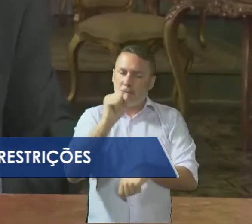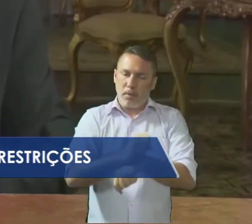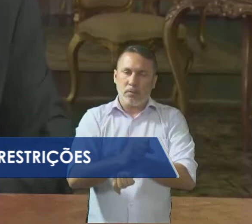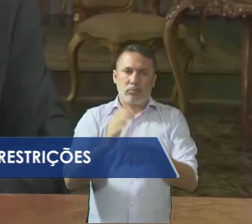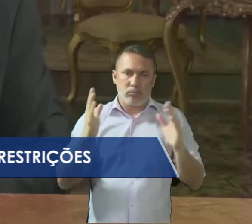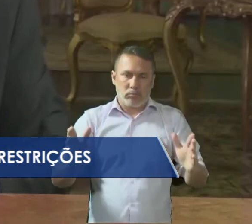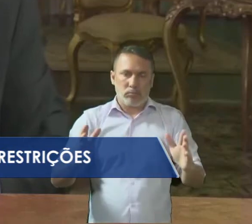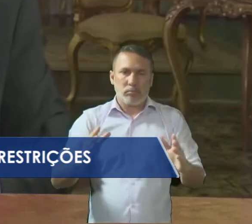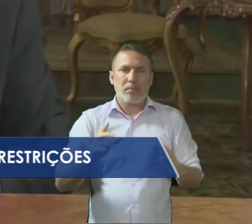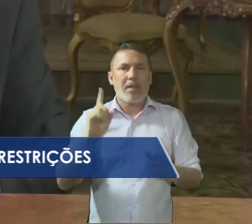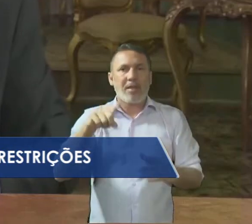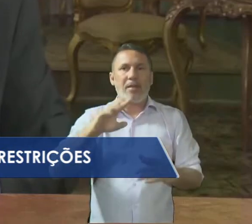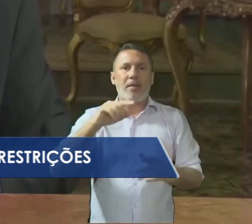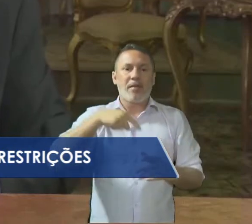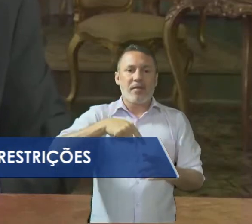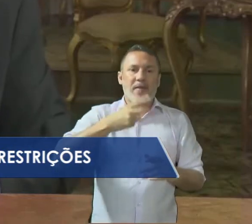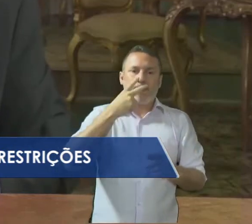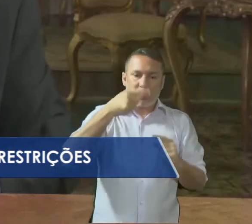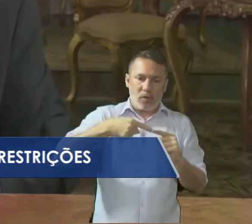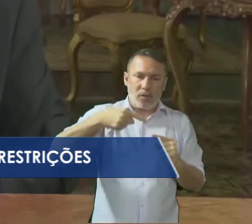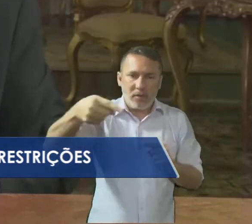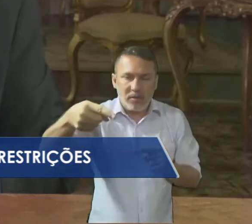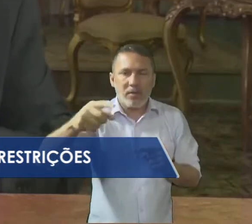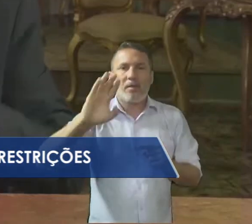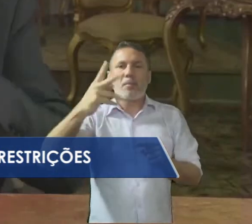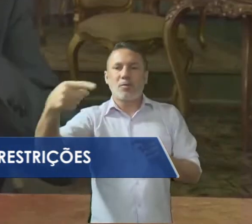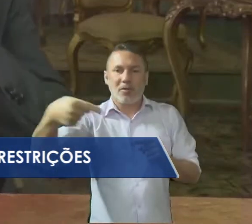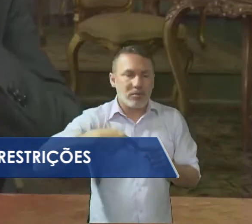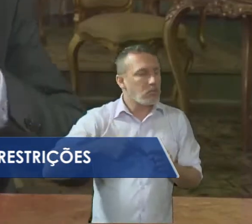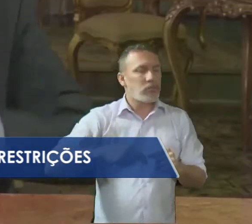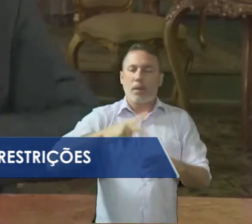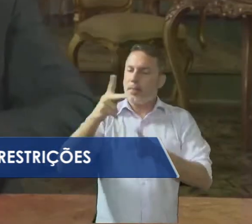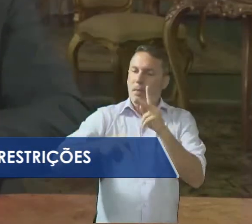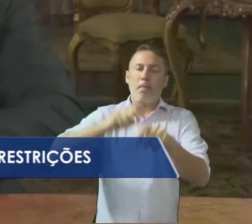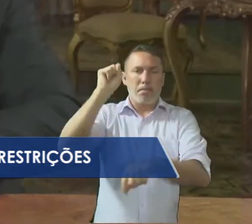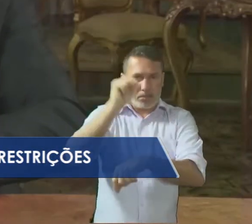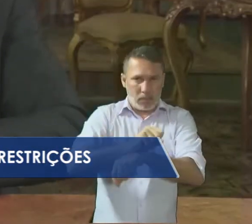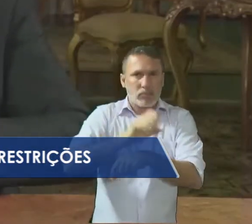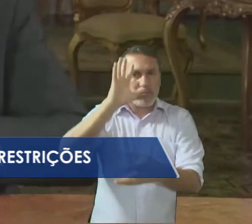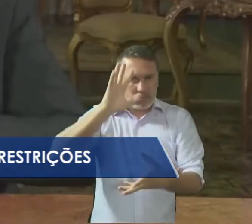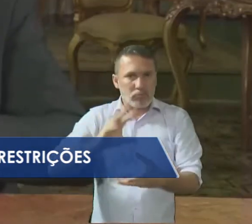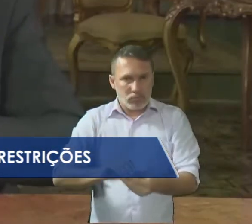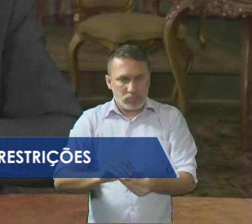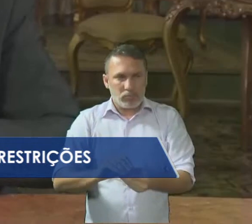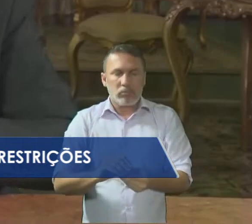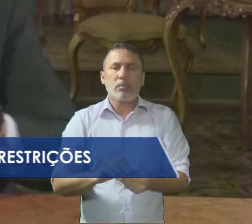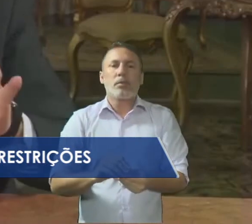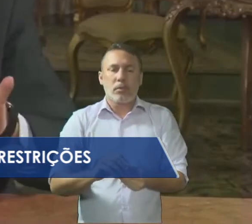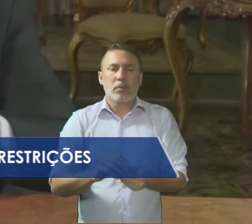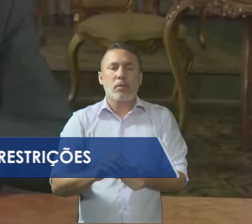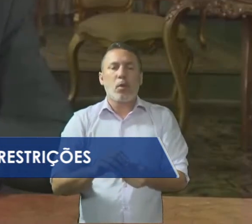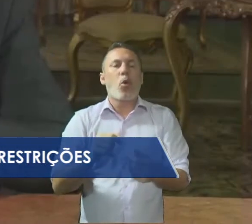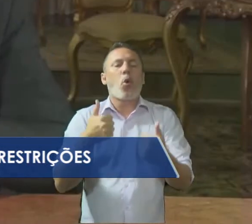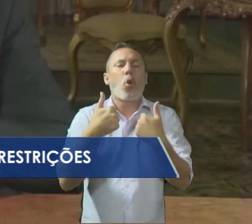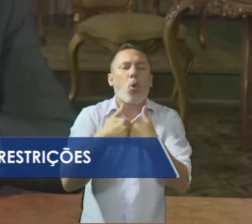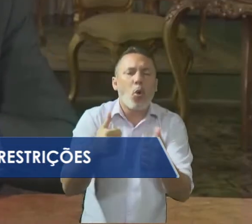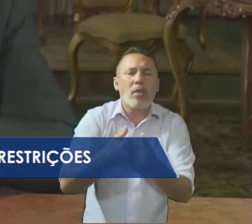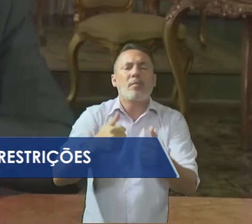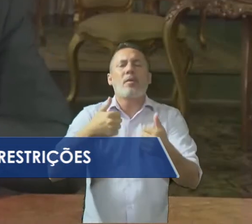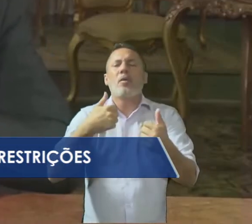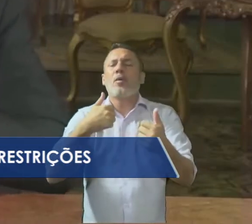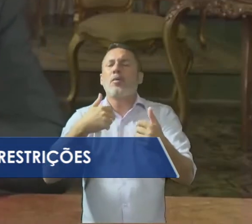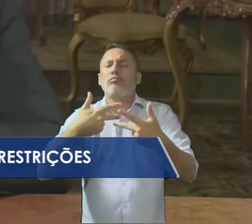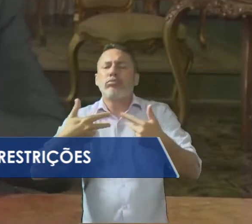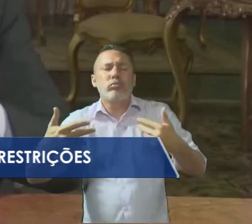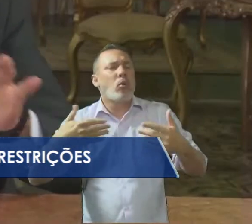que vem de Belo Horizonte para que a região metropolitana então esses esses o transporte de pessoas eu pode ser